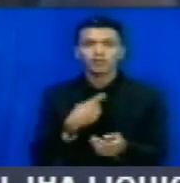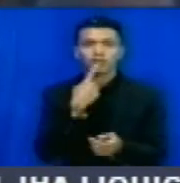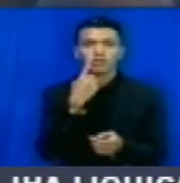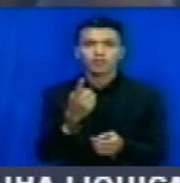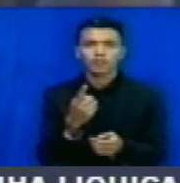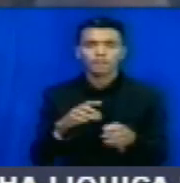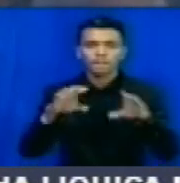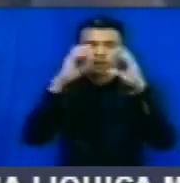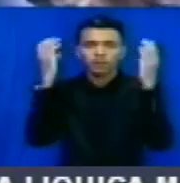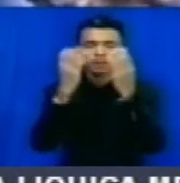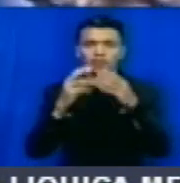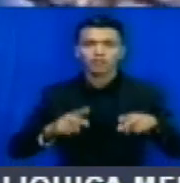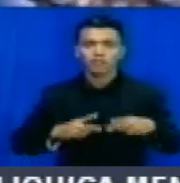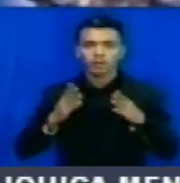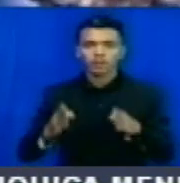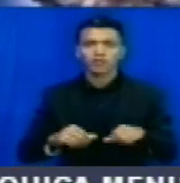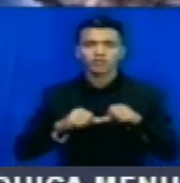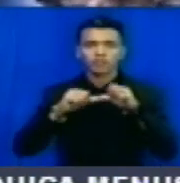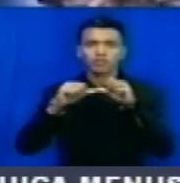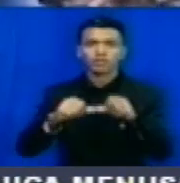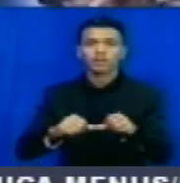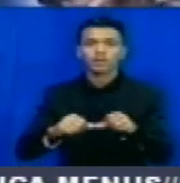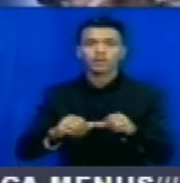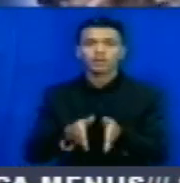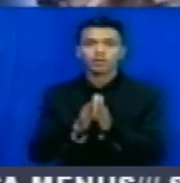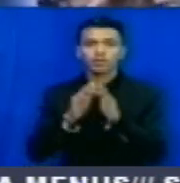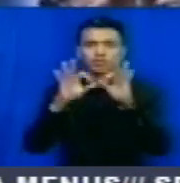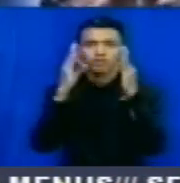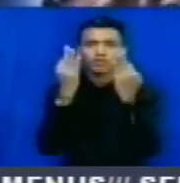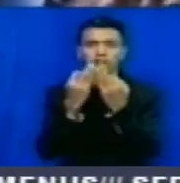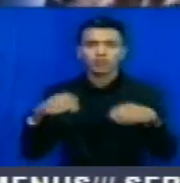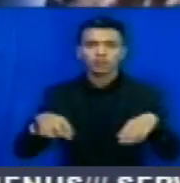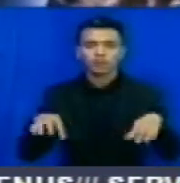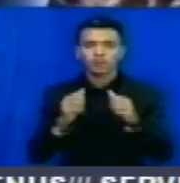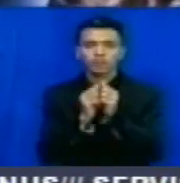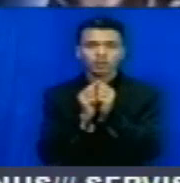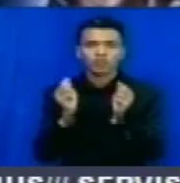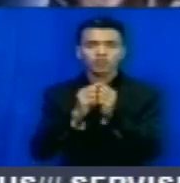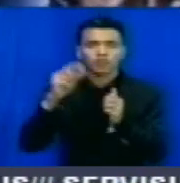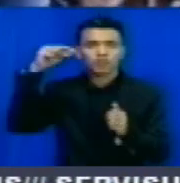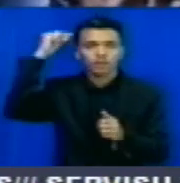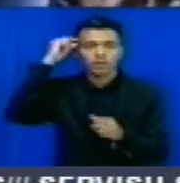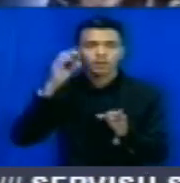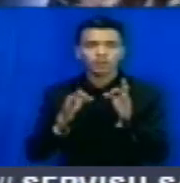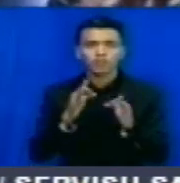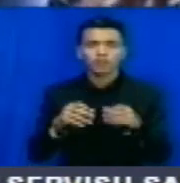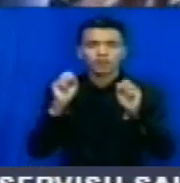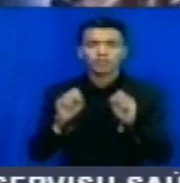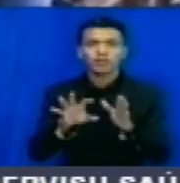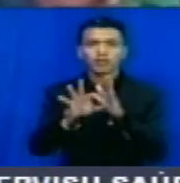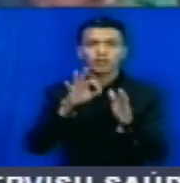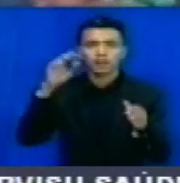confirma, Conselho Veterano Esforço Rela, no russo família atu coopera o governo, no nebele retan